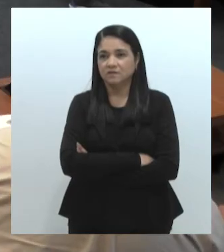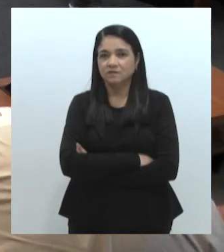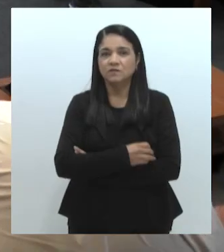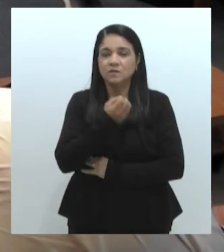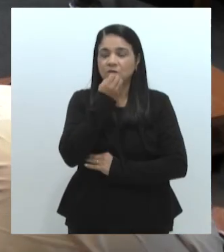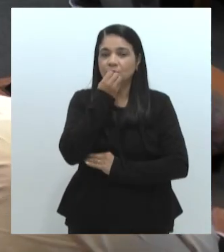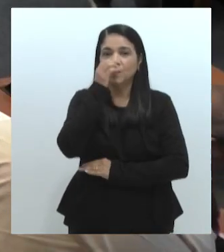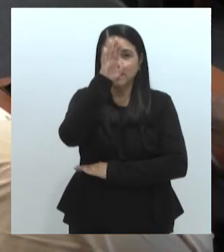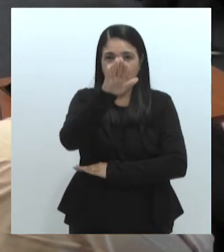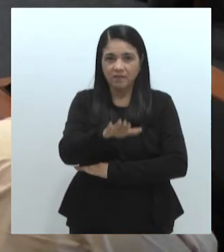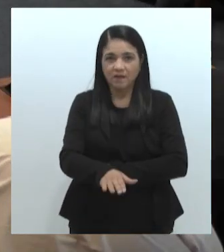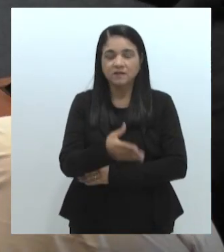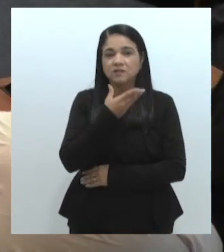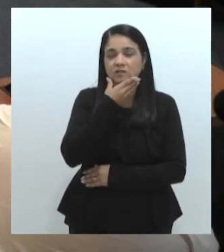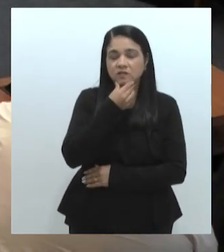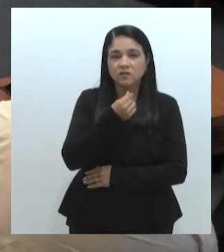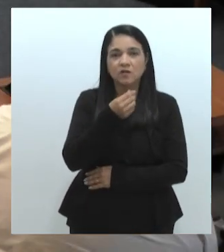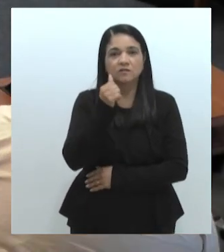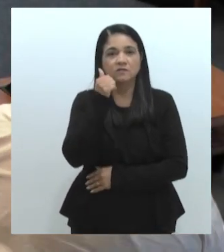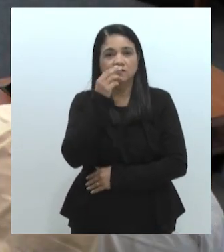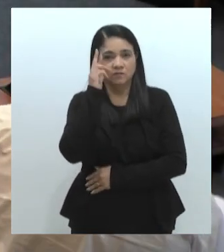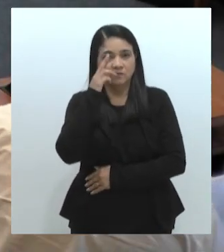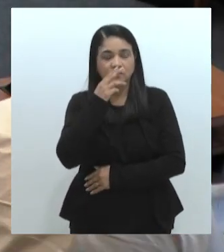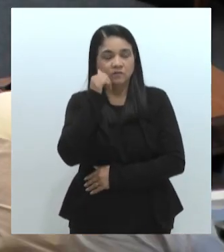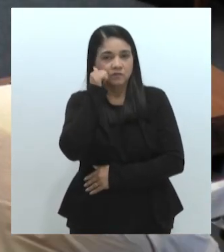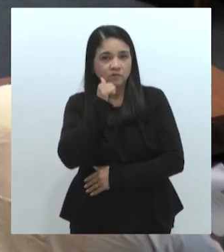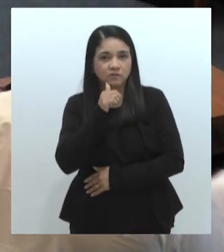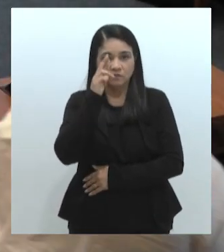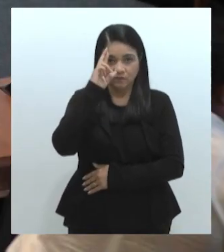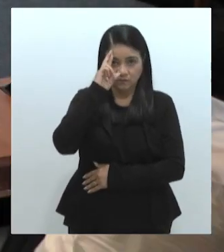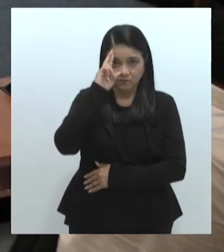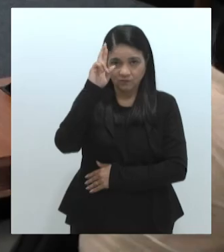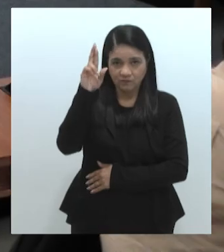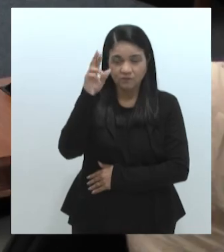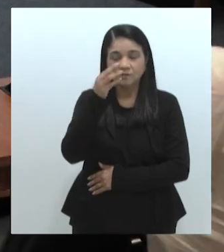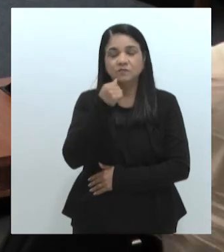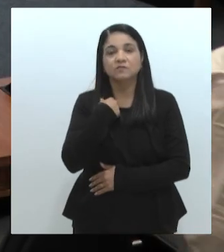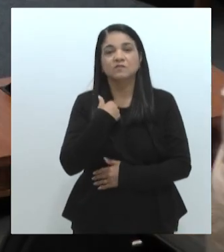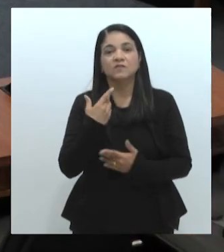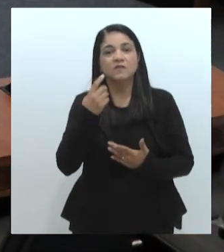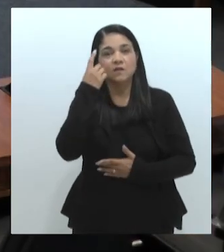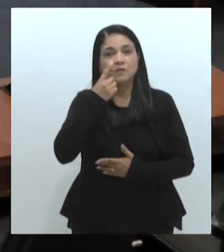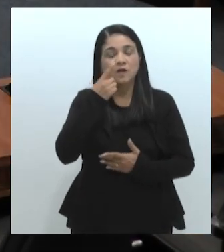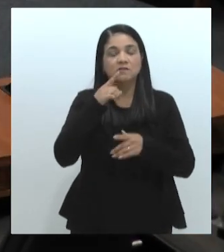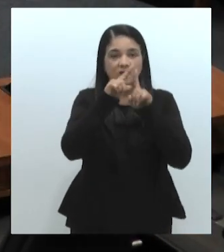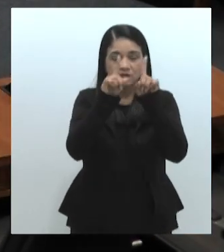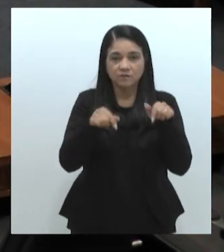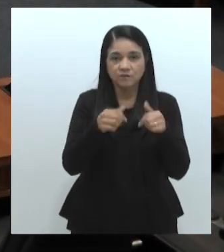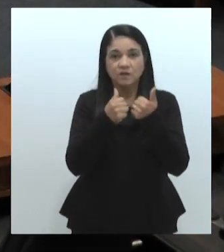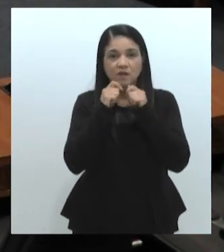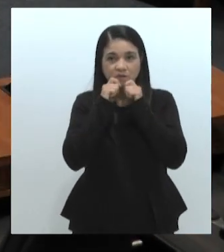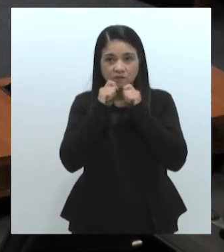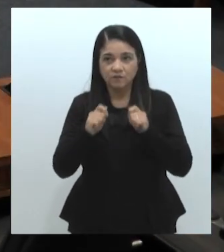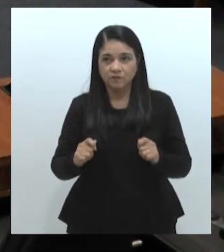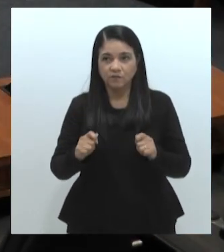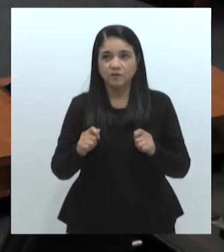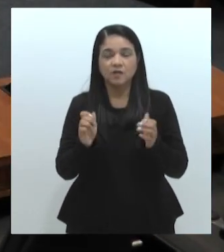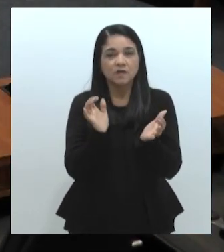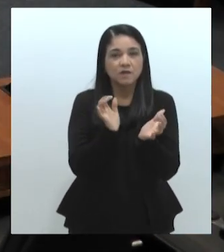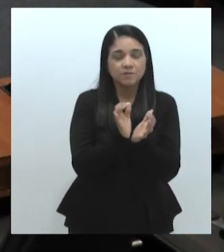Boa tarde, senhoras e senhores deputados, deputadas, público presente, servidores, assessores,